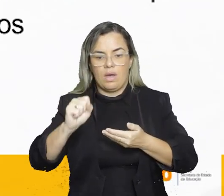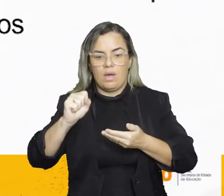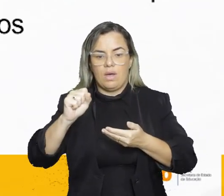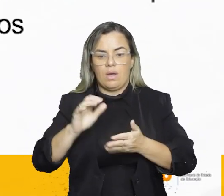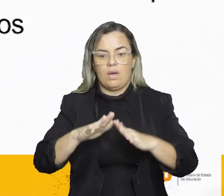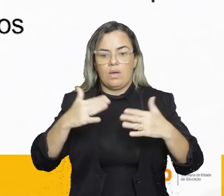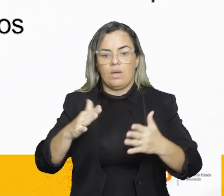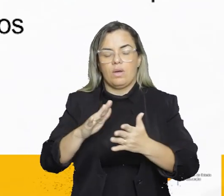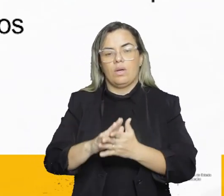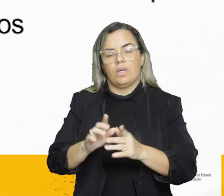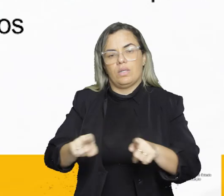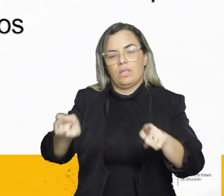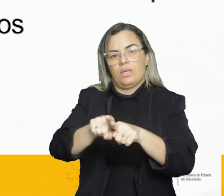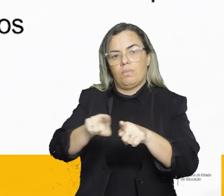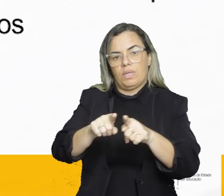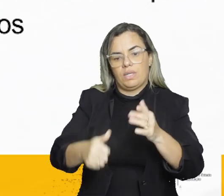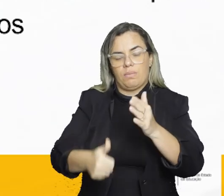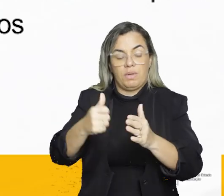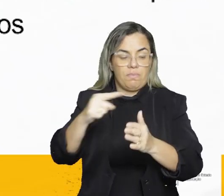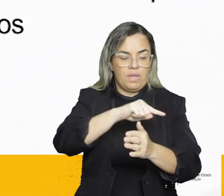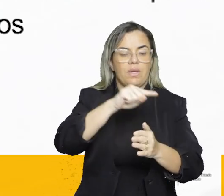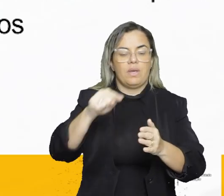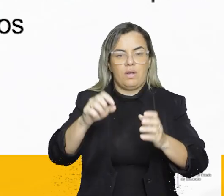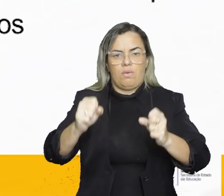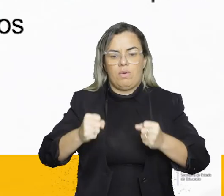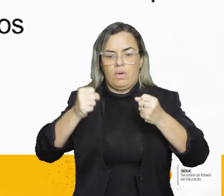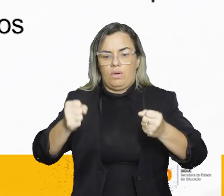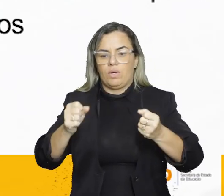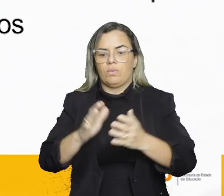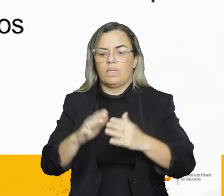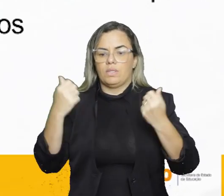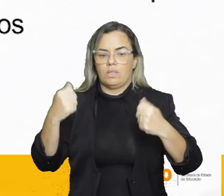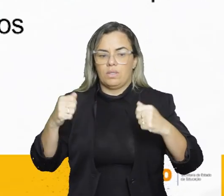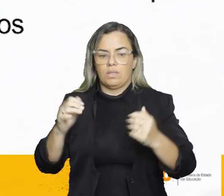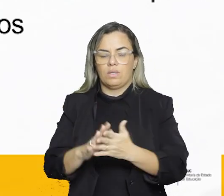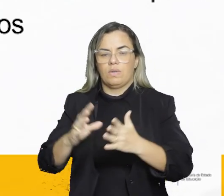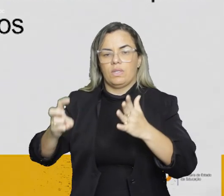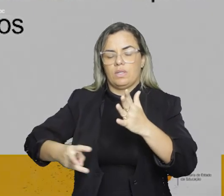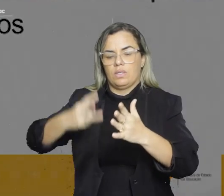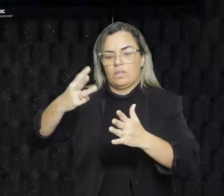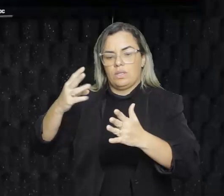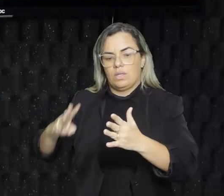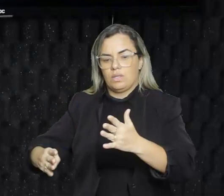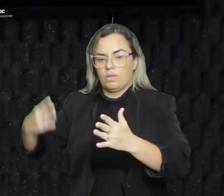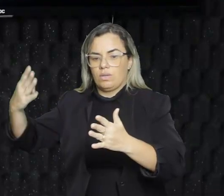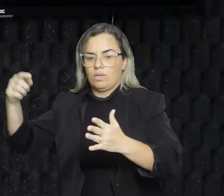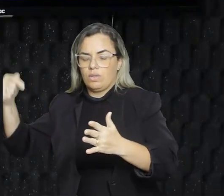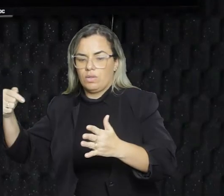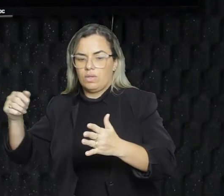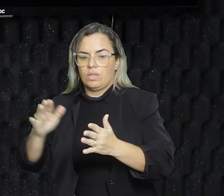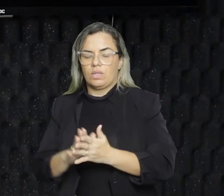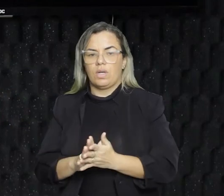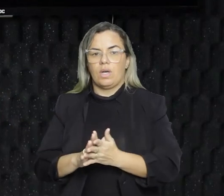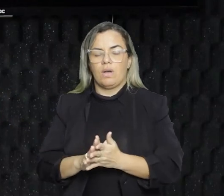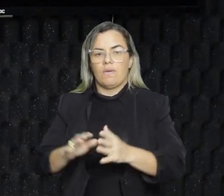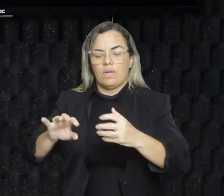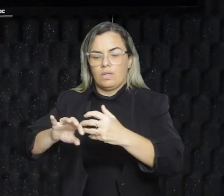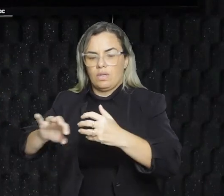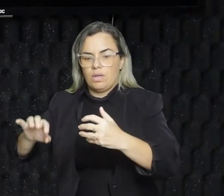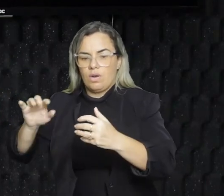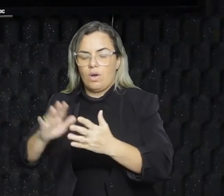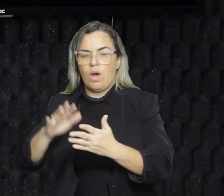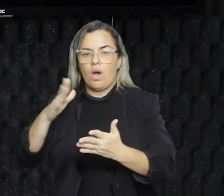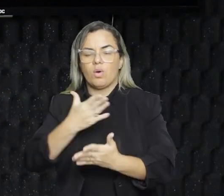bica, quando fosse necessário. A terceira e a quarta estavam reservadas aos homens e